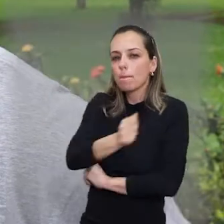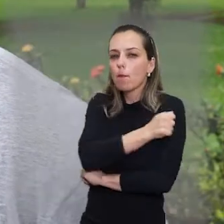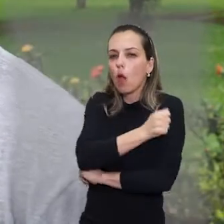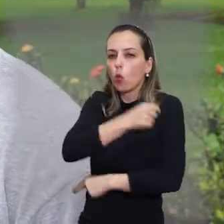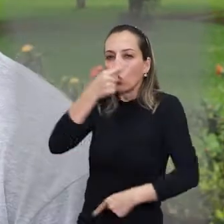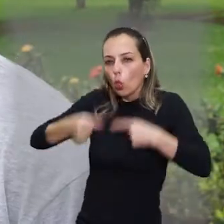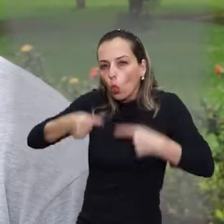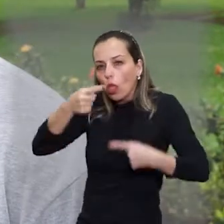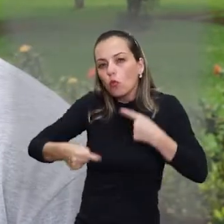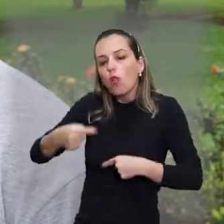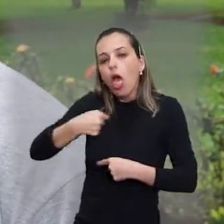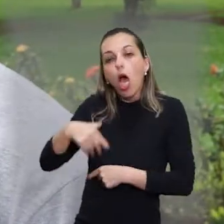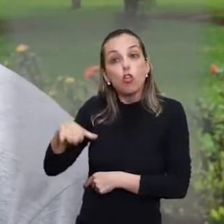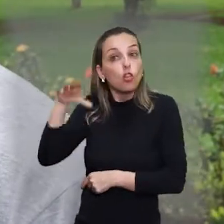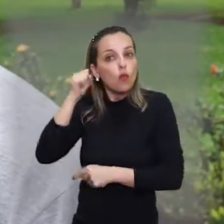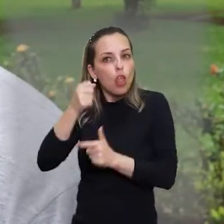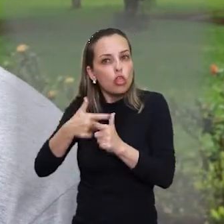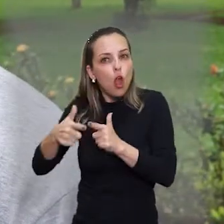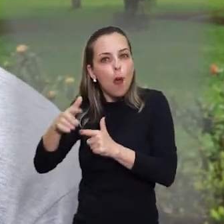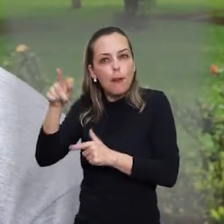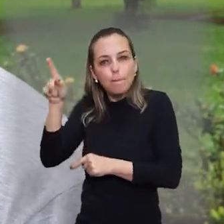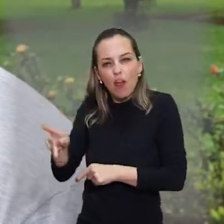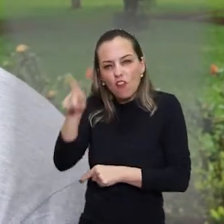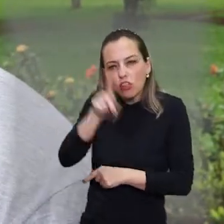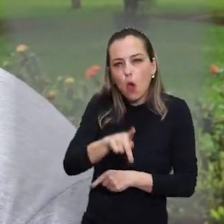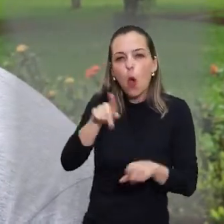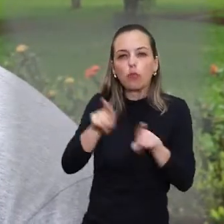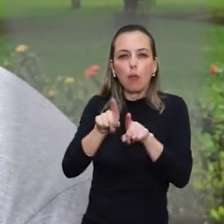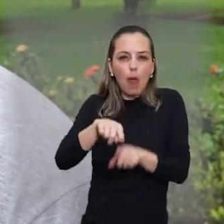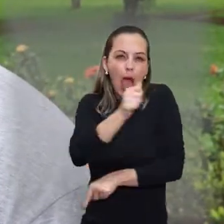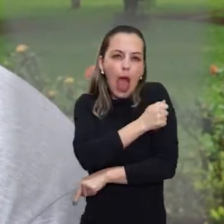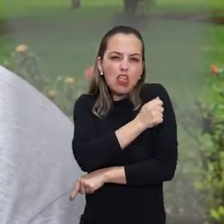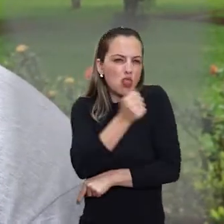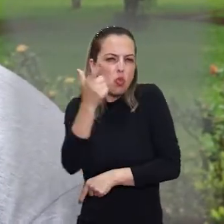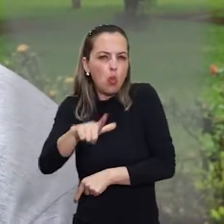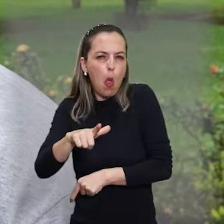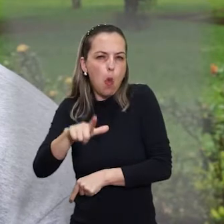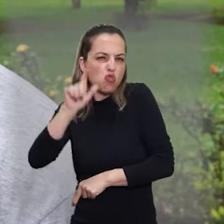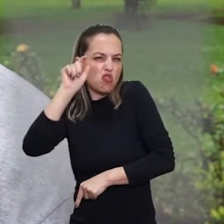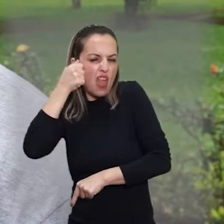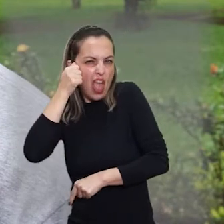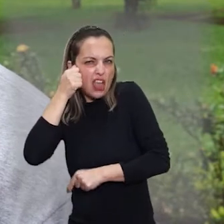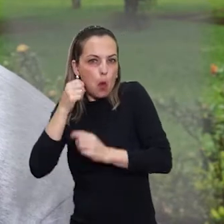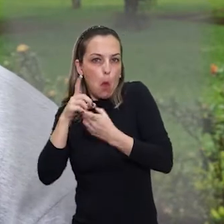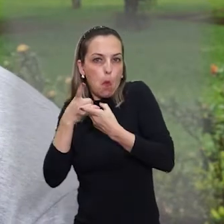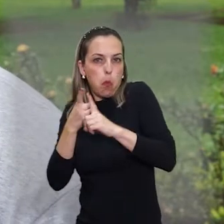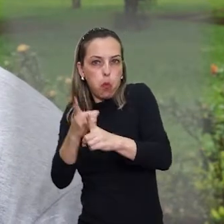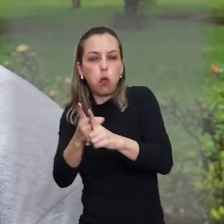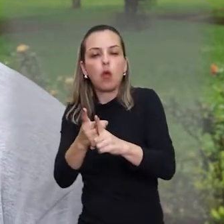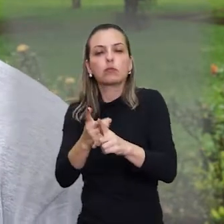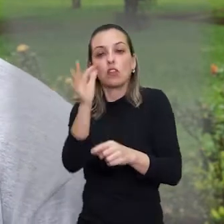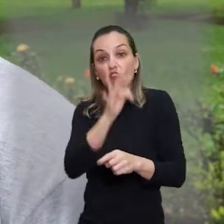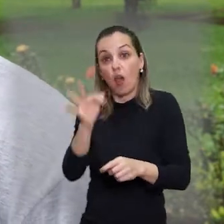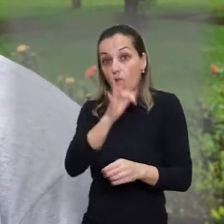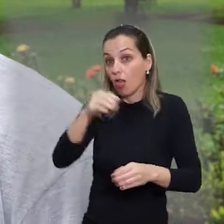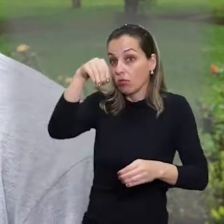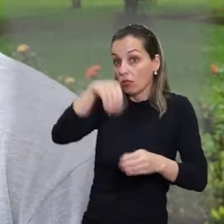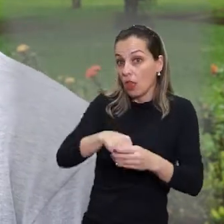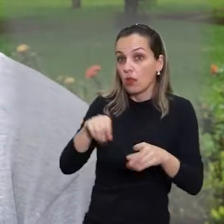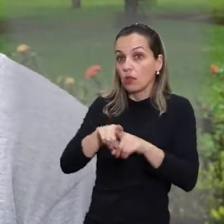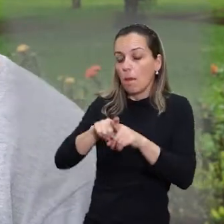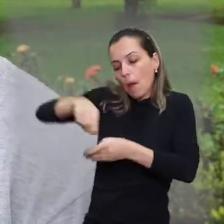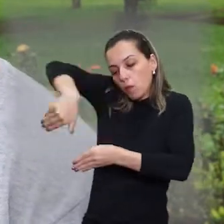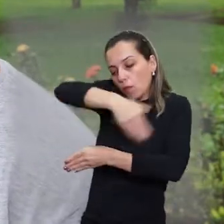Tem grupos, né, de discussão assim, só de alunos, e eu já ouvi relatos, né, que alguns alunos foram perseguidos tanto por